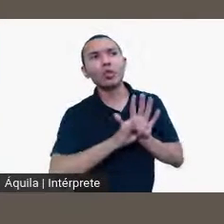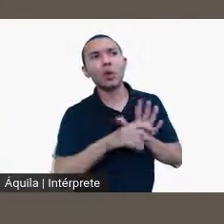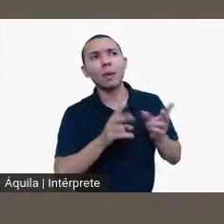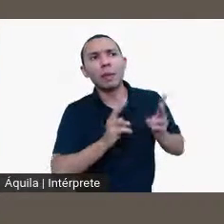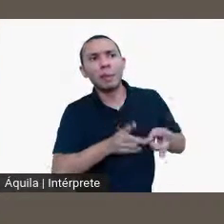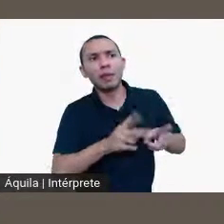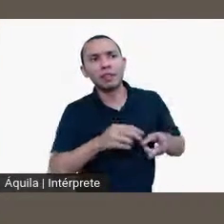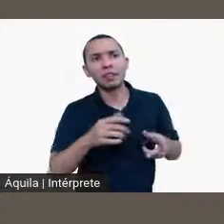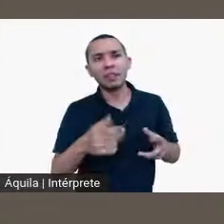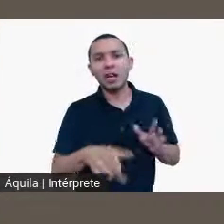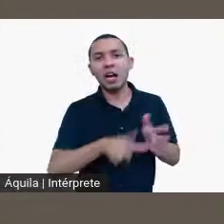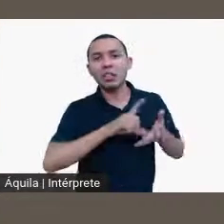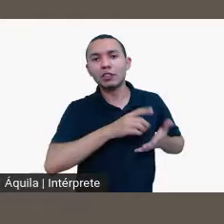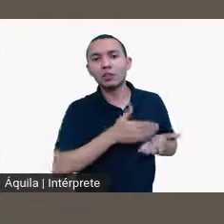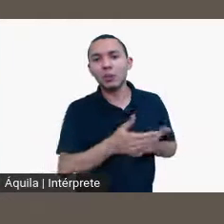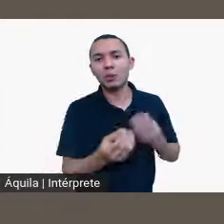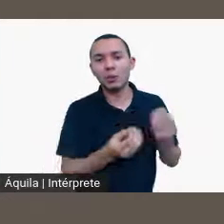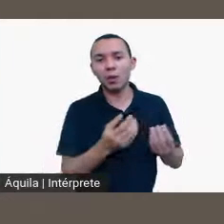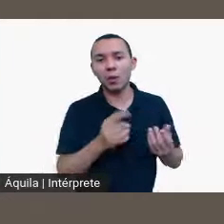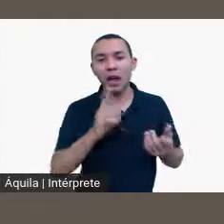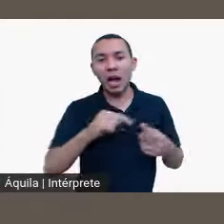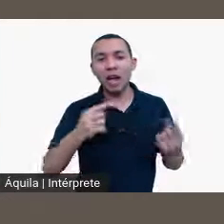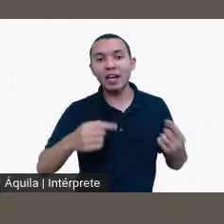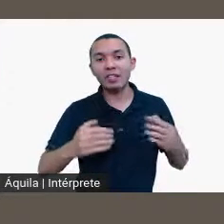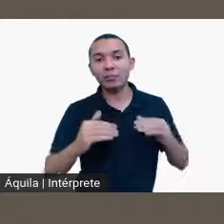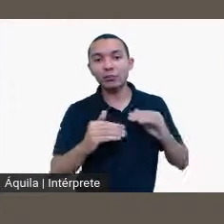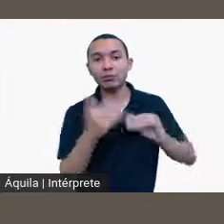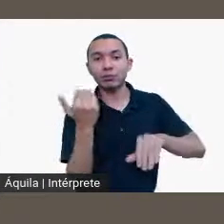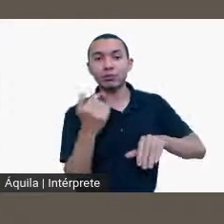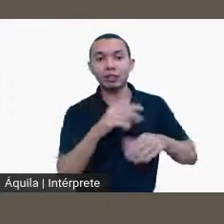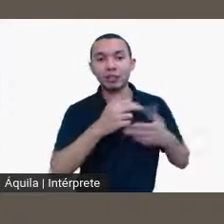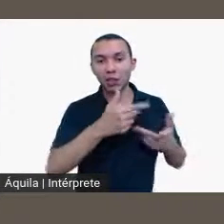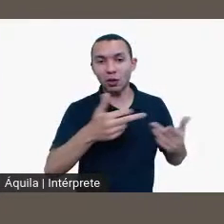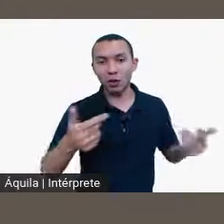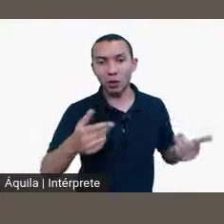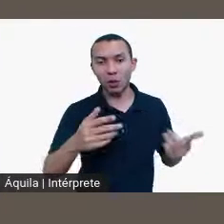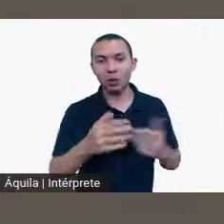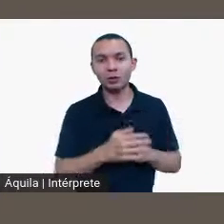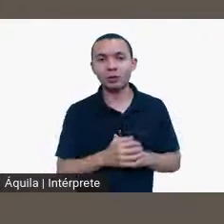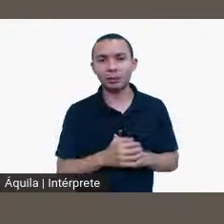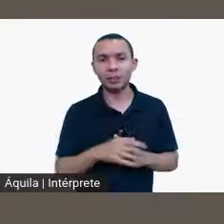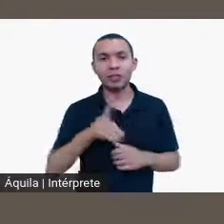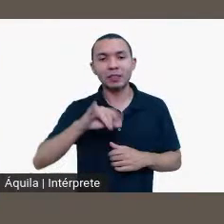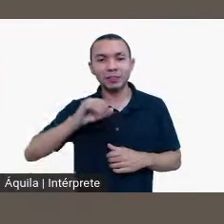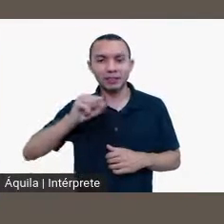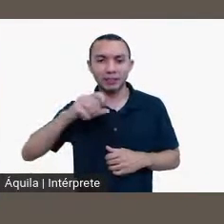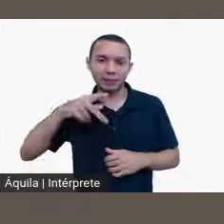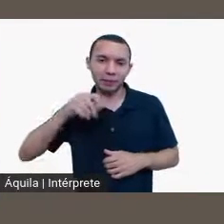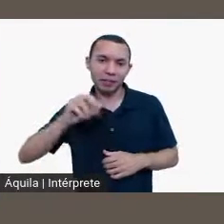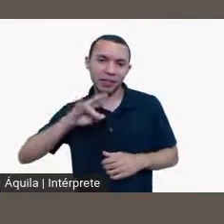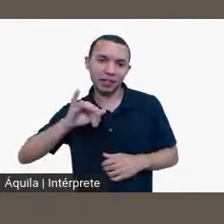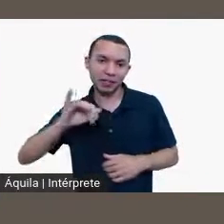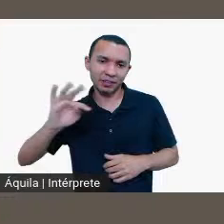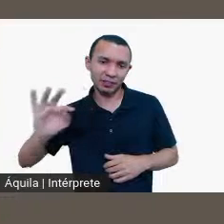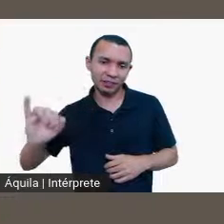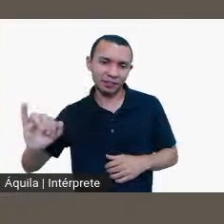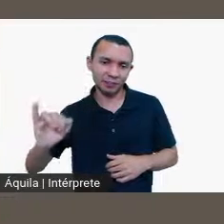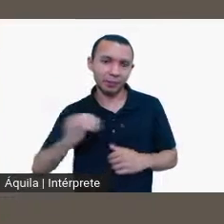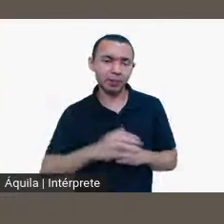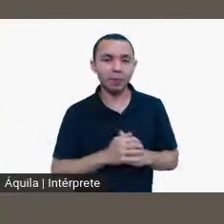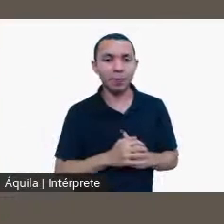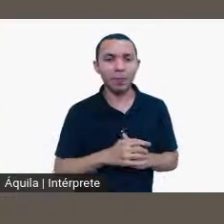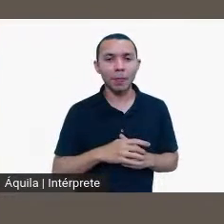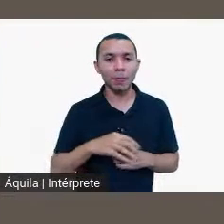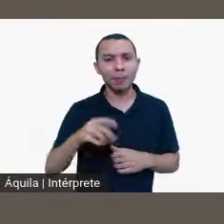origem, é a discórdia entre as coisas, é o disparate. Portanto, no lugar de uma origem apaziguadora e segura